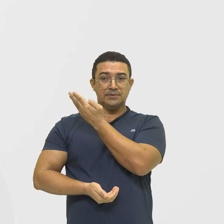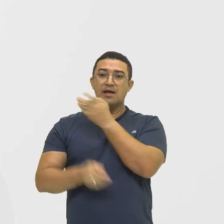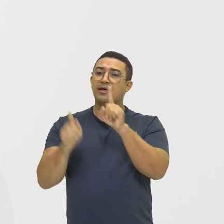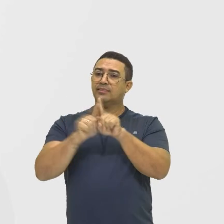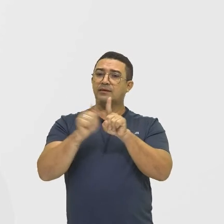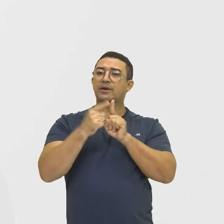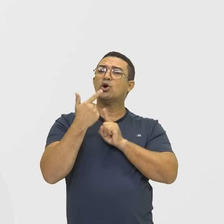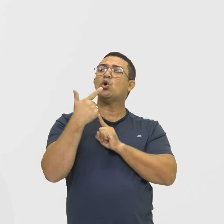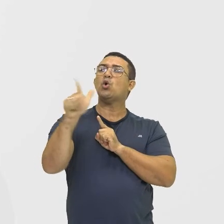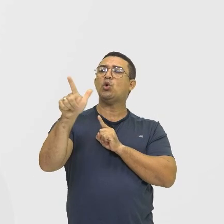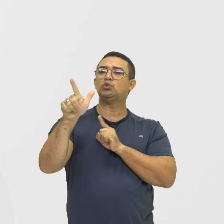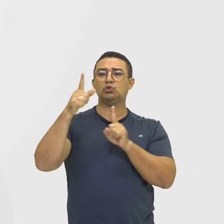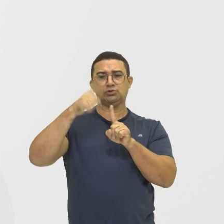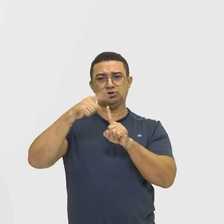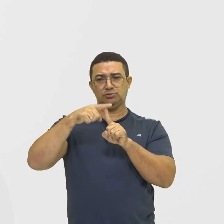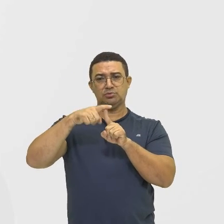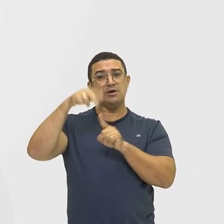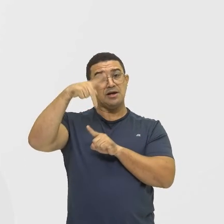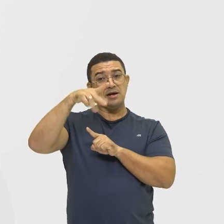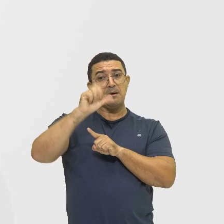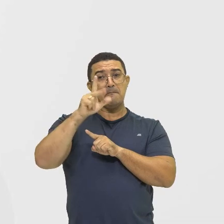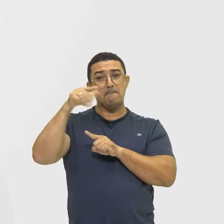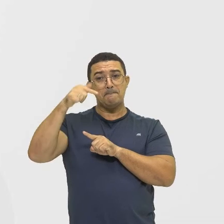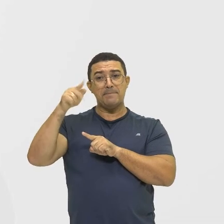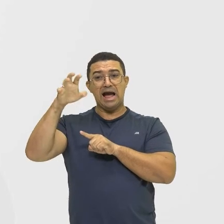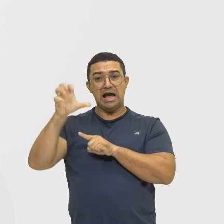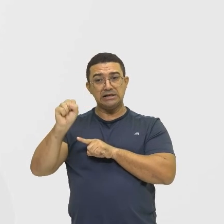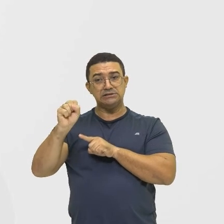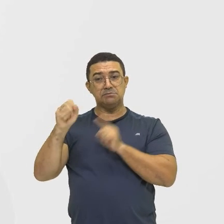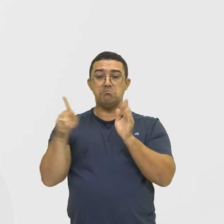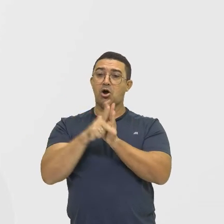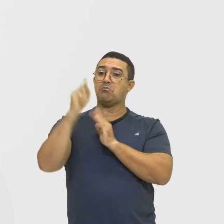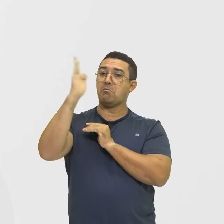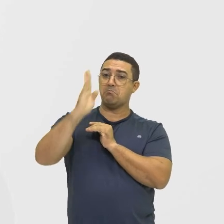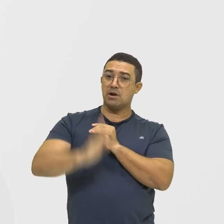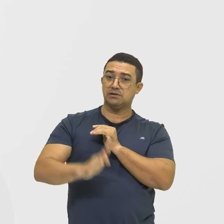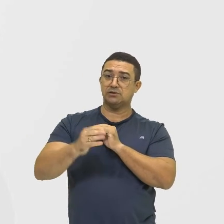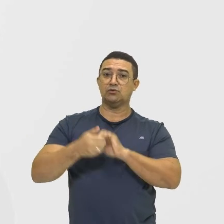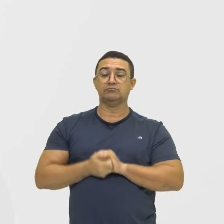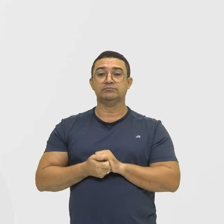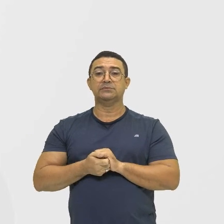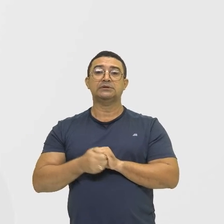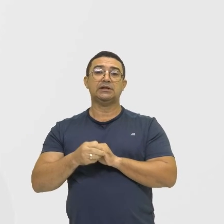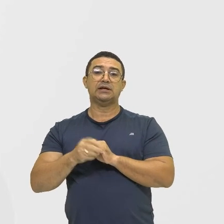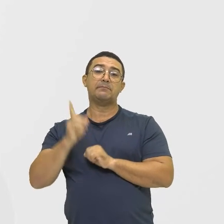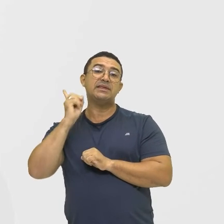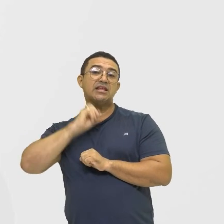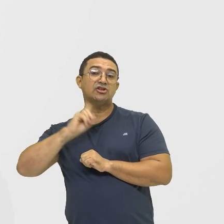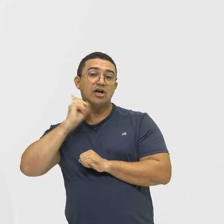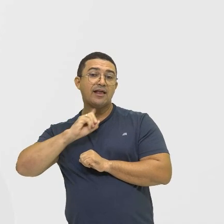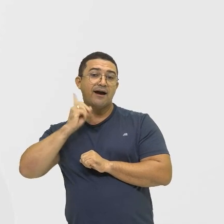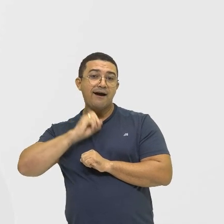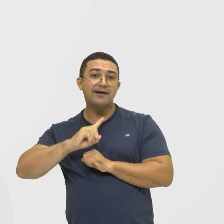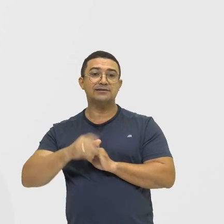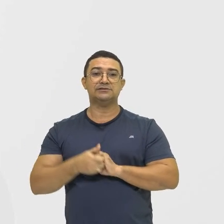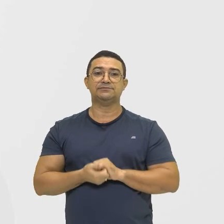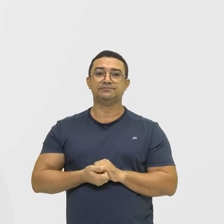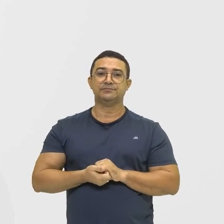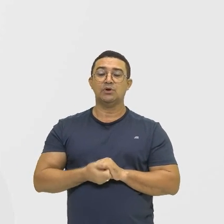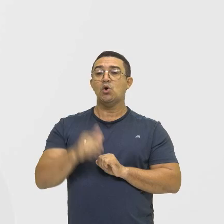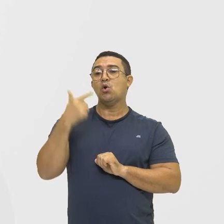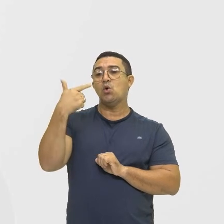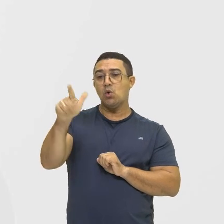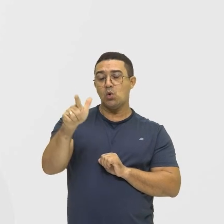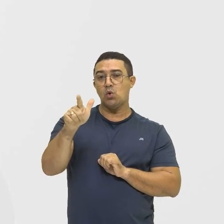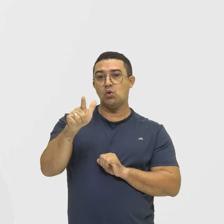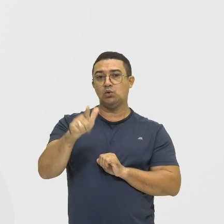brasileiros, como sítios de arte rupestre. Tá? Nós temos o Pereal Sul, em Minas Gerais. Nós temos o outro,